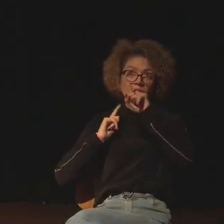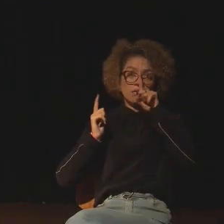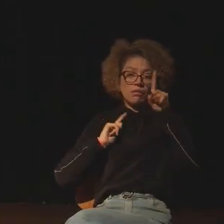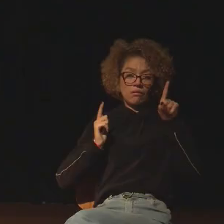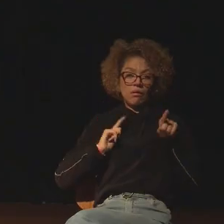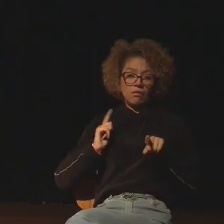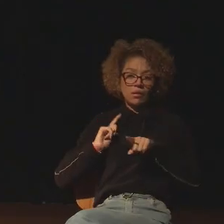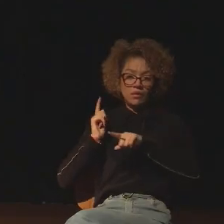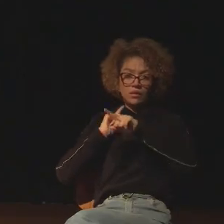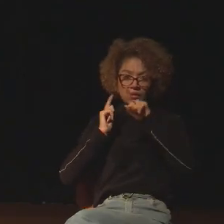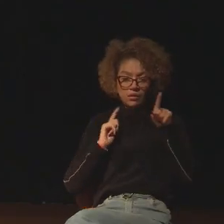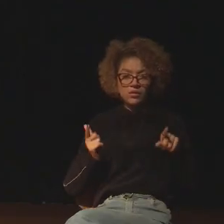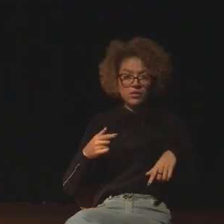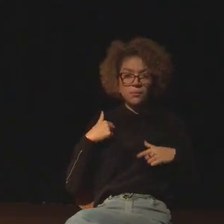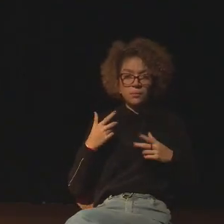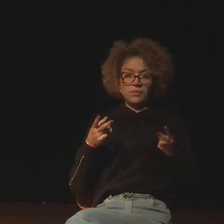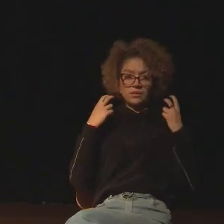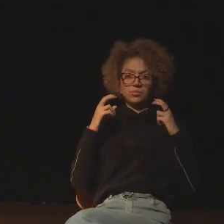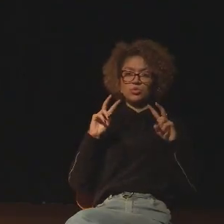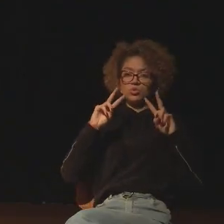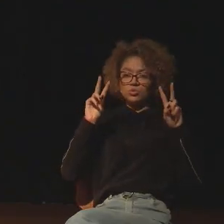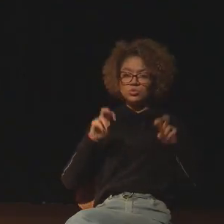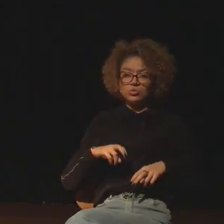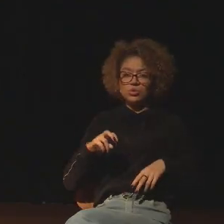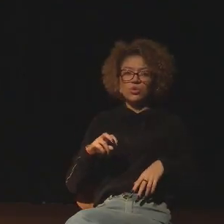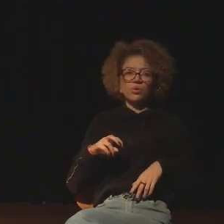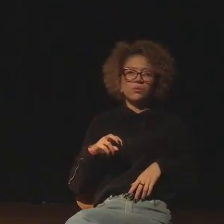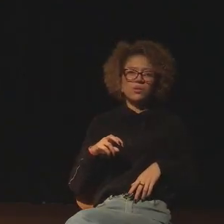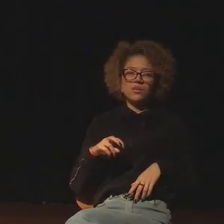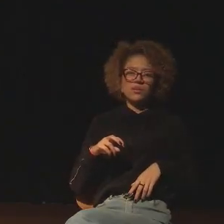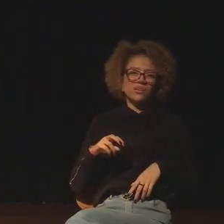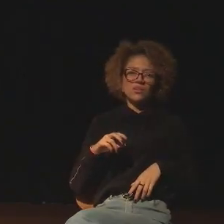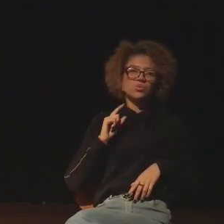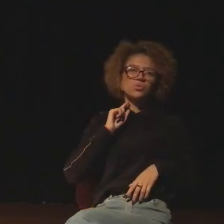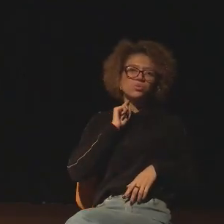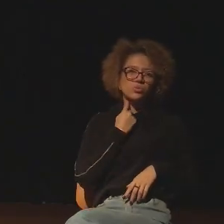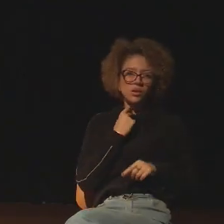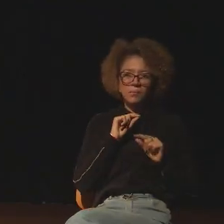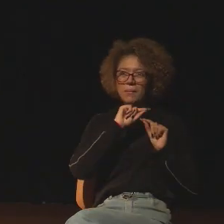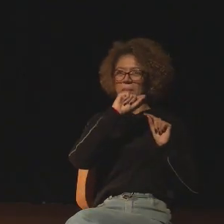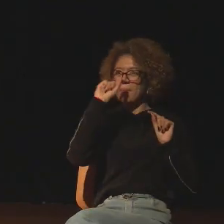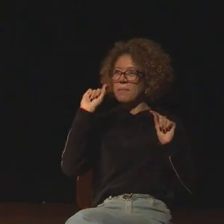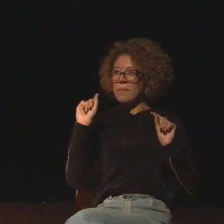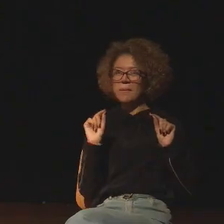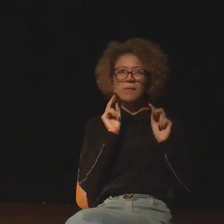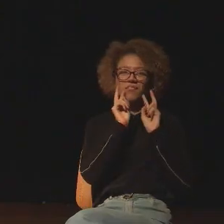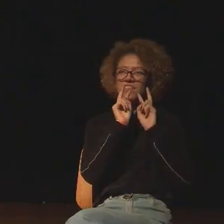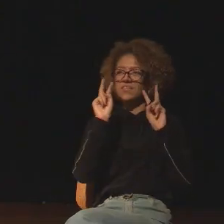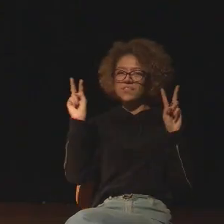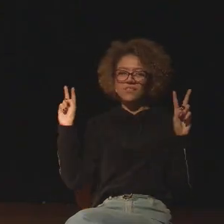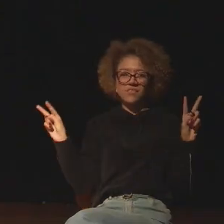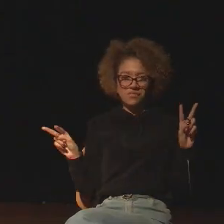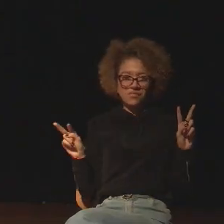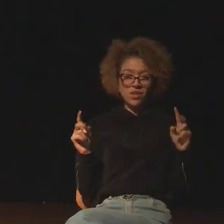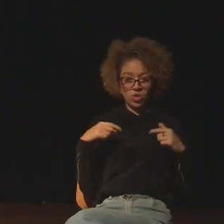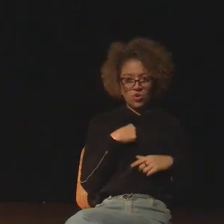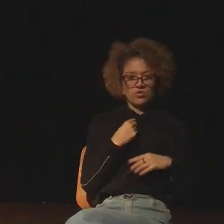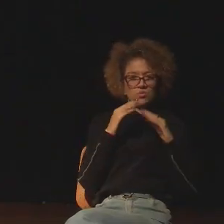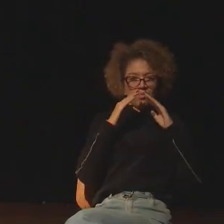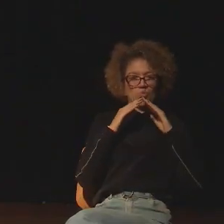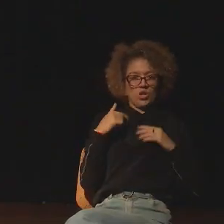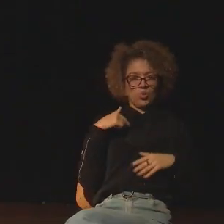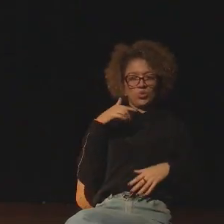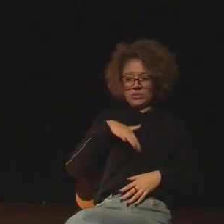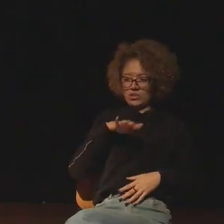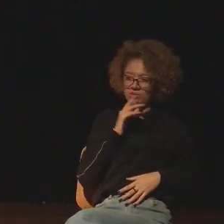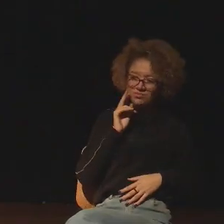de questões ambientais e sanitárias desses moradores de rua que, infelizmente, geram esse desafio para quem é morador. E, além disso,